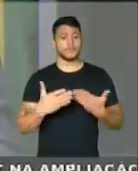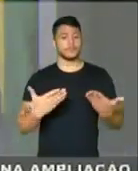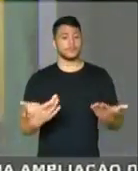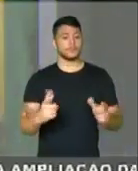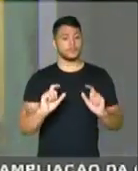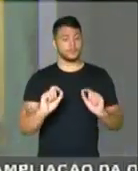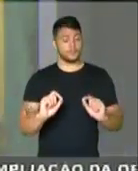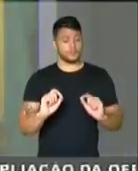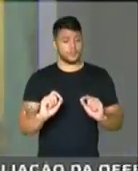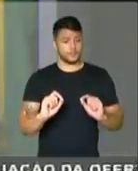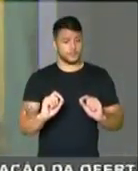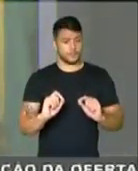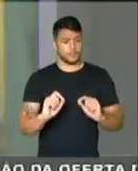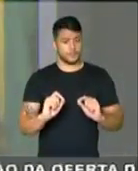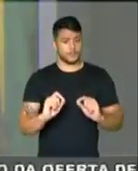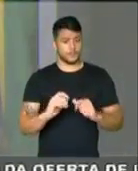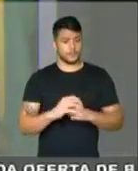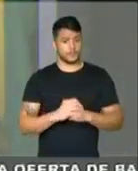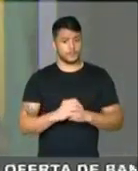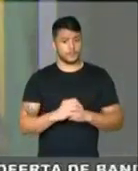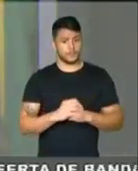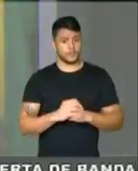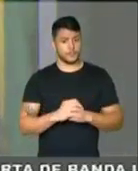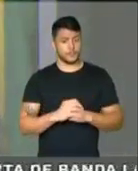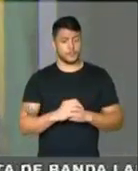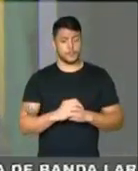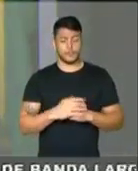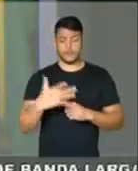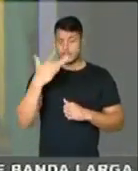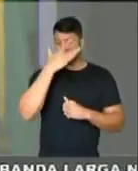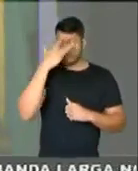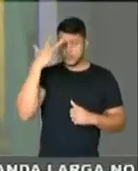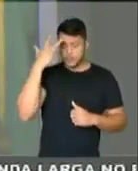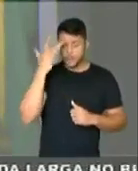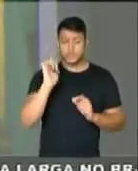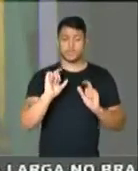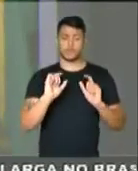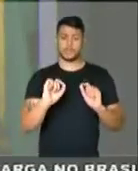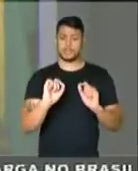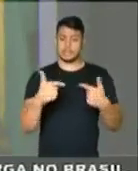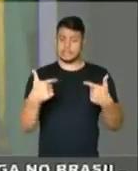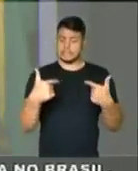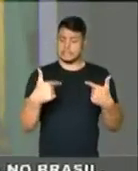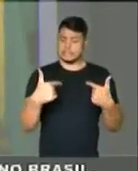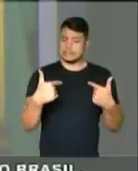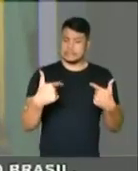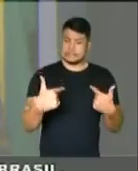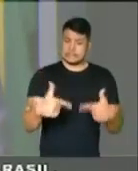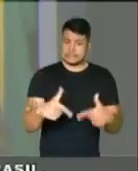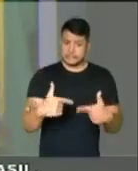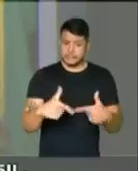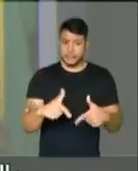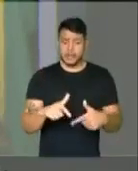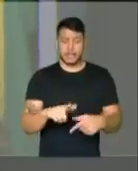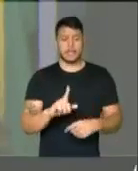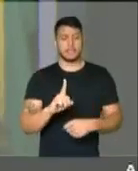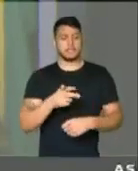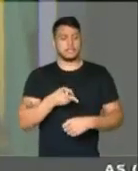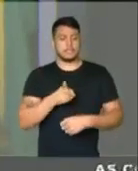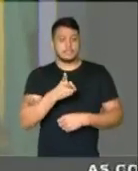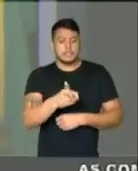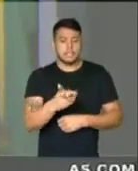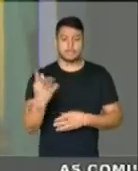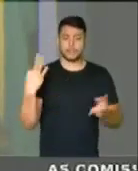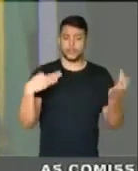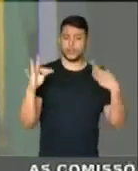mas basicamente o povo, aqueles que vivem do turismo, os trabalhadores, os proprietários e funcionários